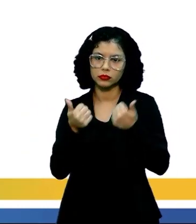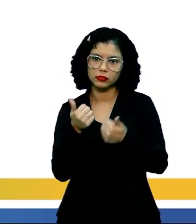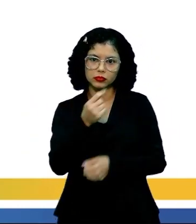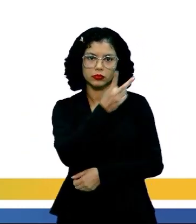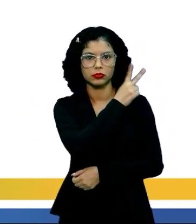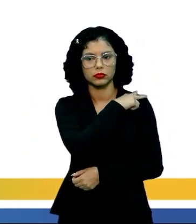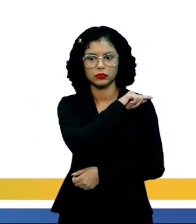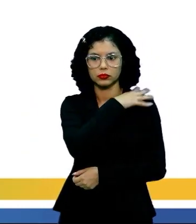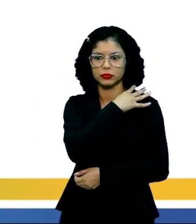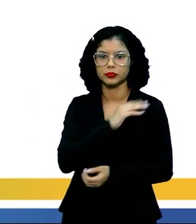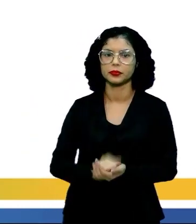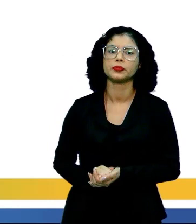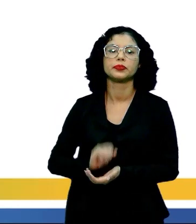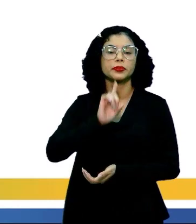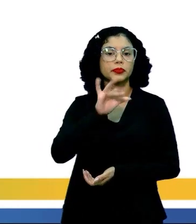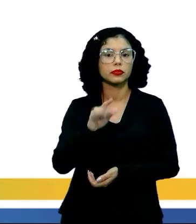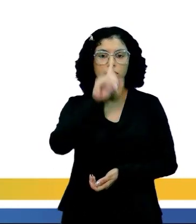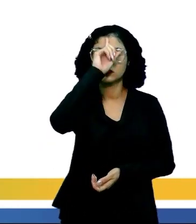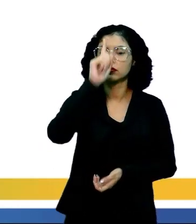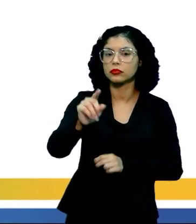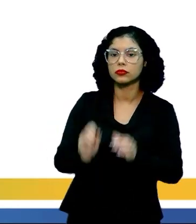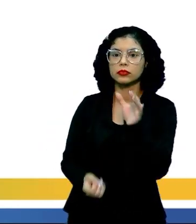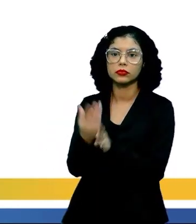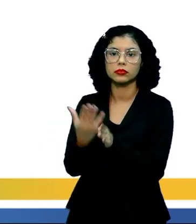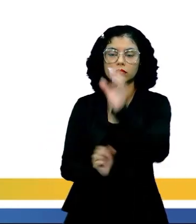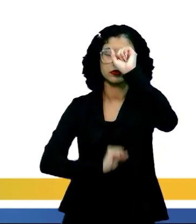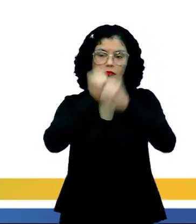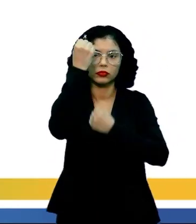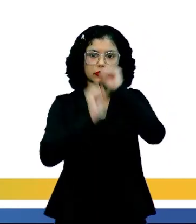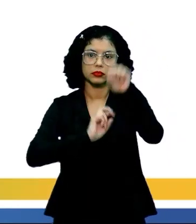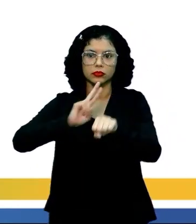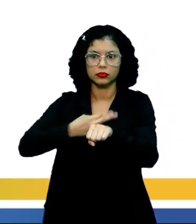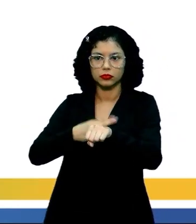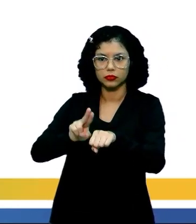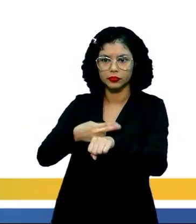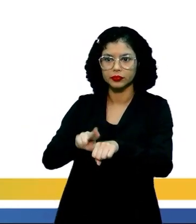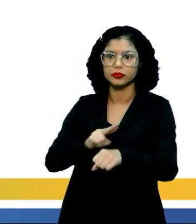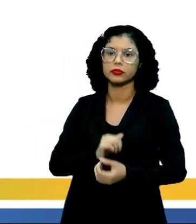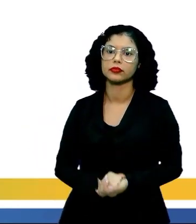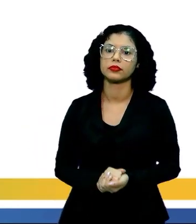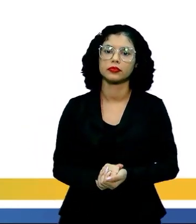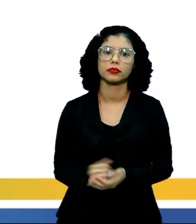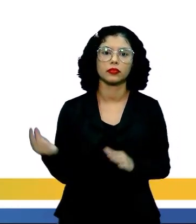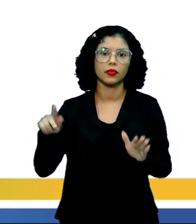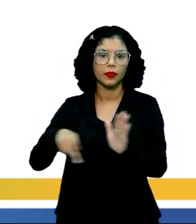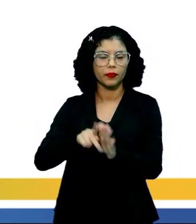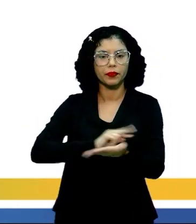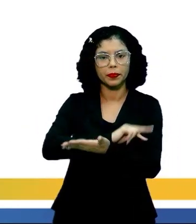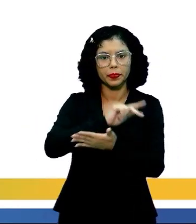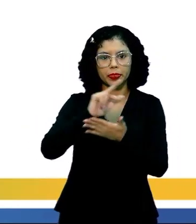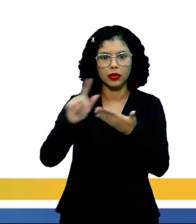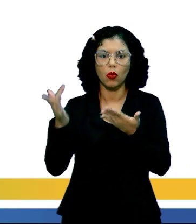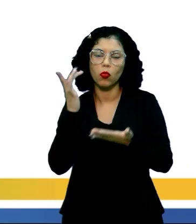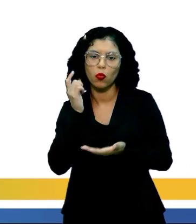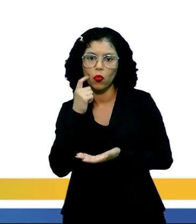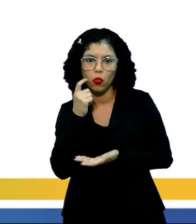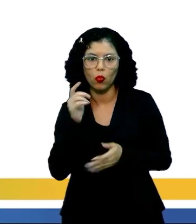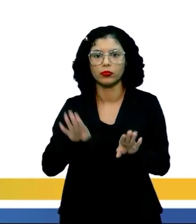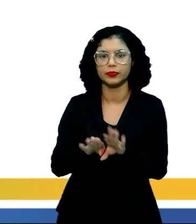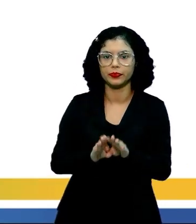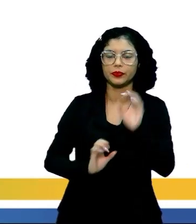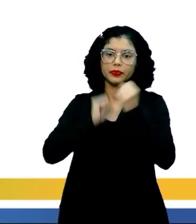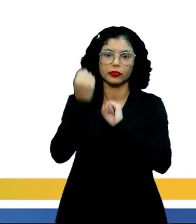ano. Luísa é chefe de produção de uma fábrica de chocolates, tá? Dentre os diversos tipos de bombom,